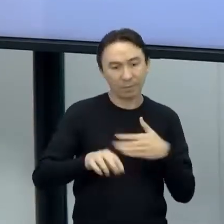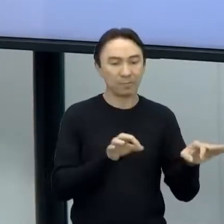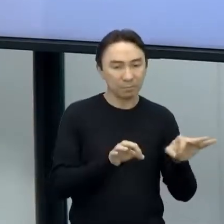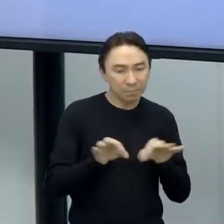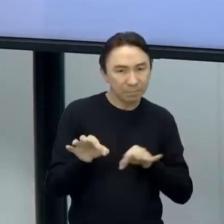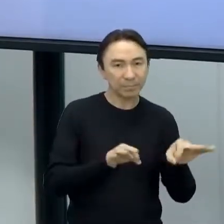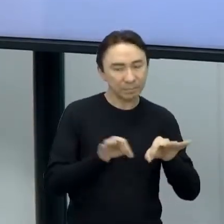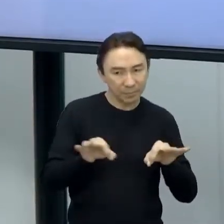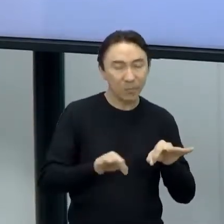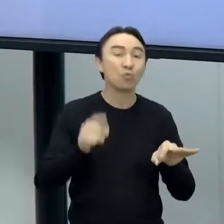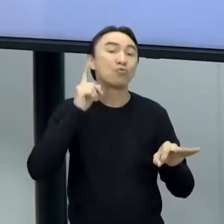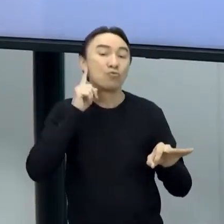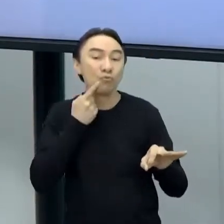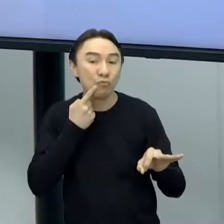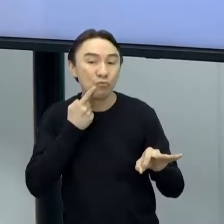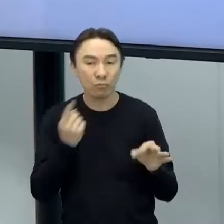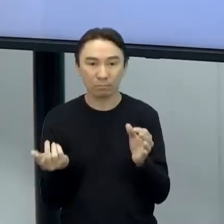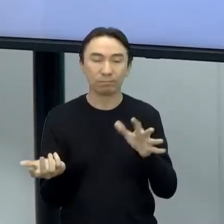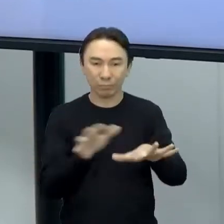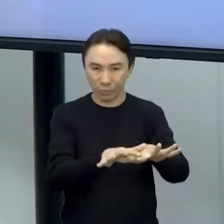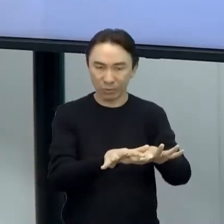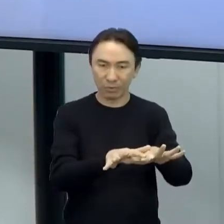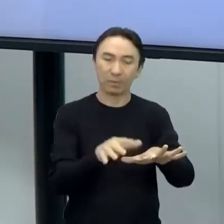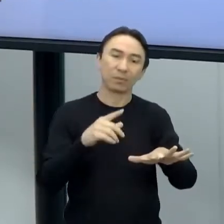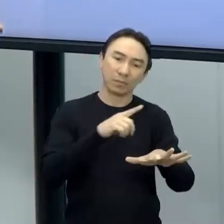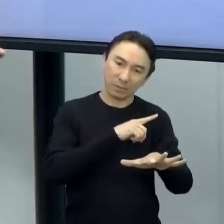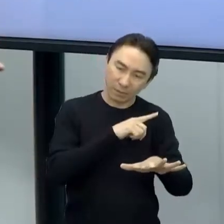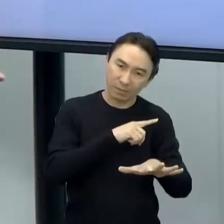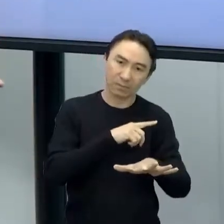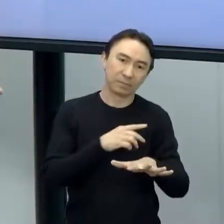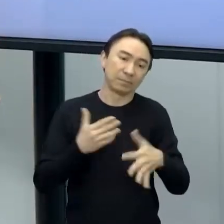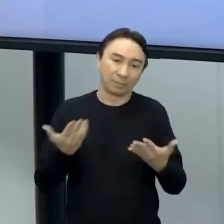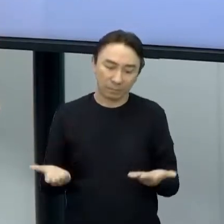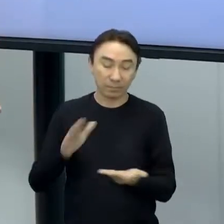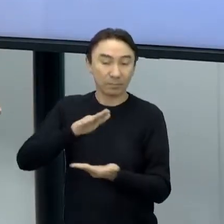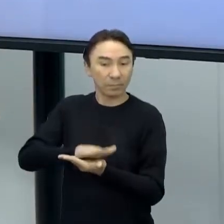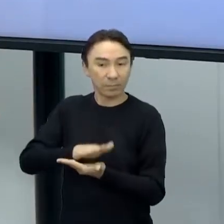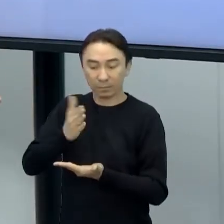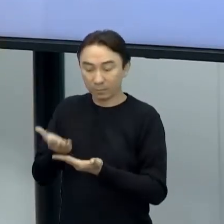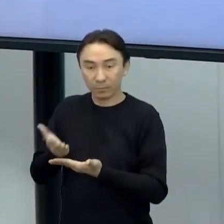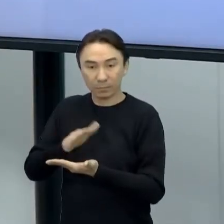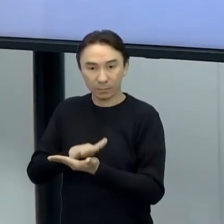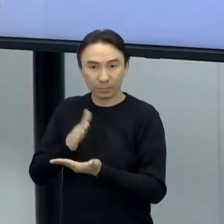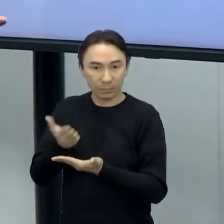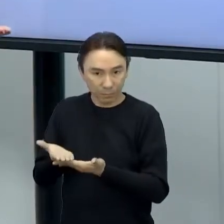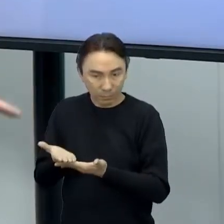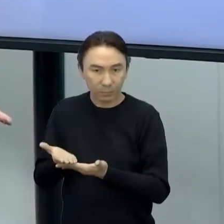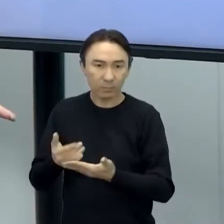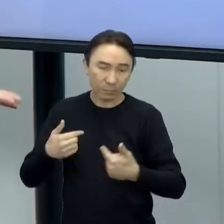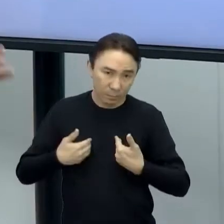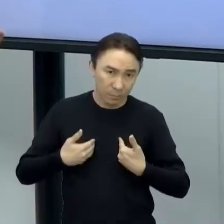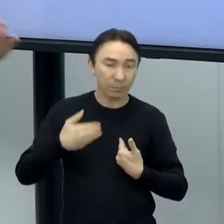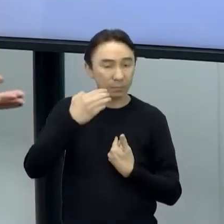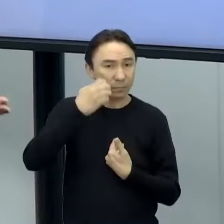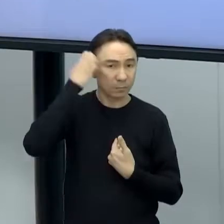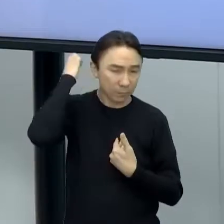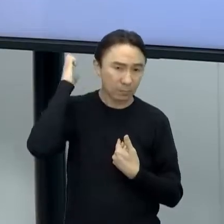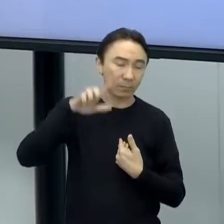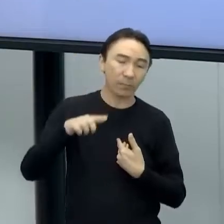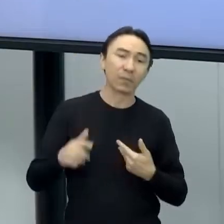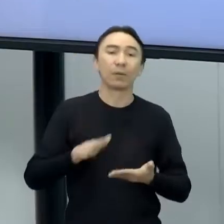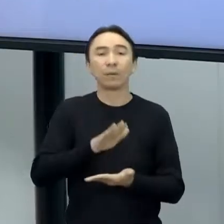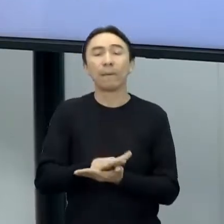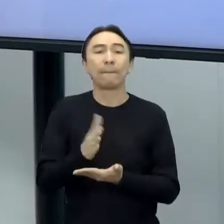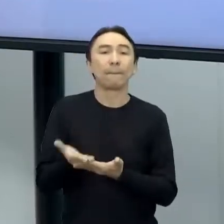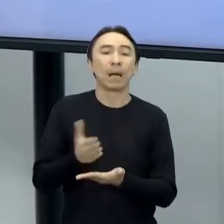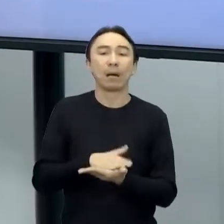para incluir mais pessoas. Então, o nosso intérprete de Libras, o Helder, está aqui para